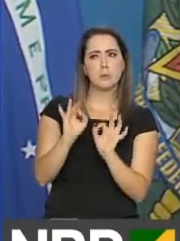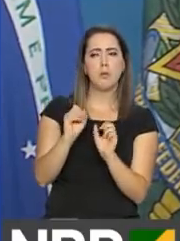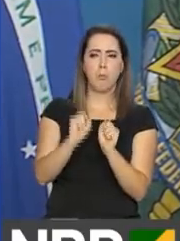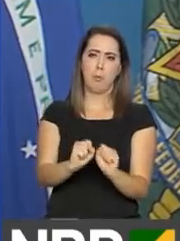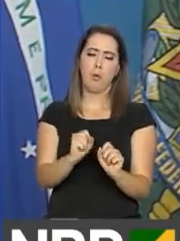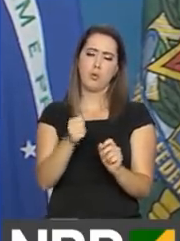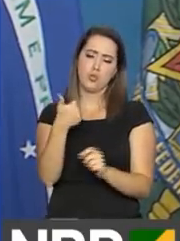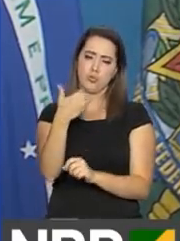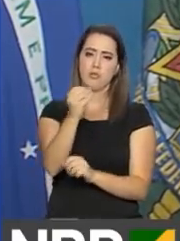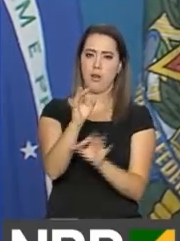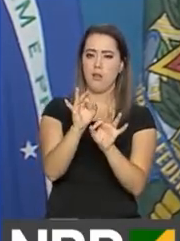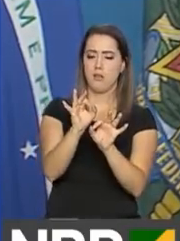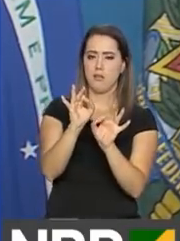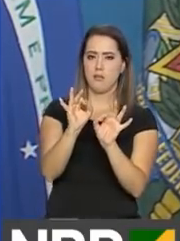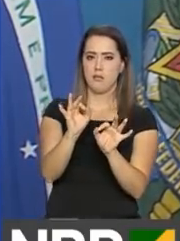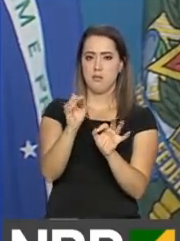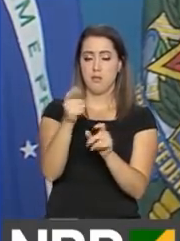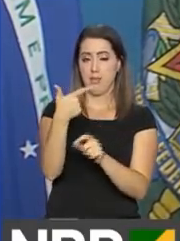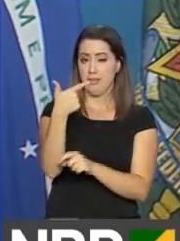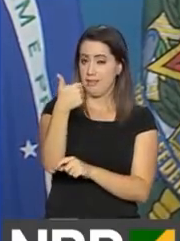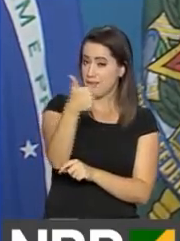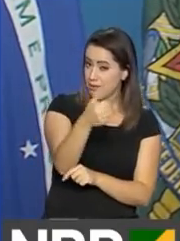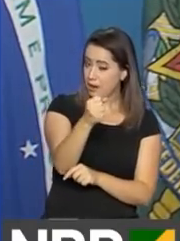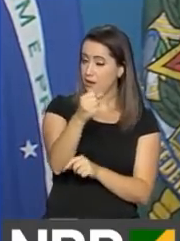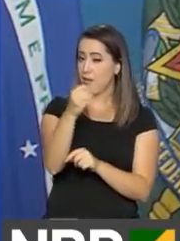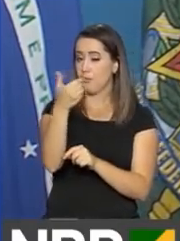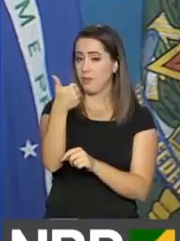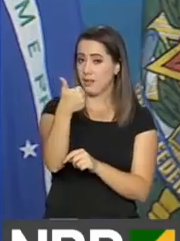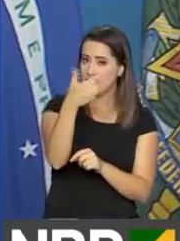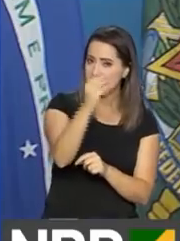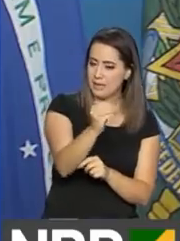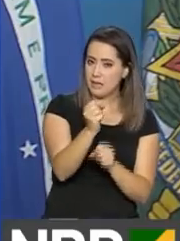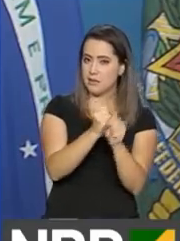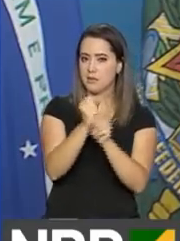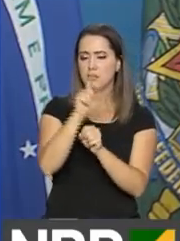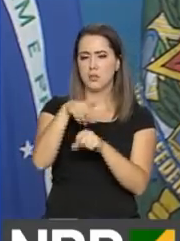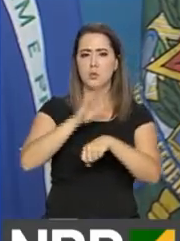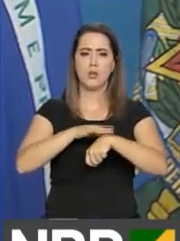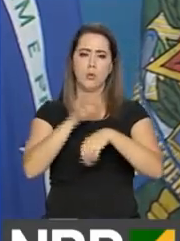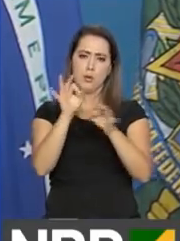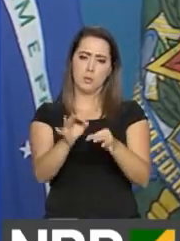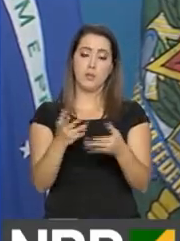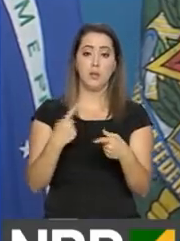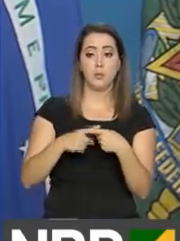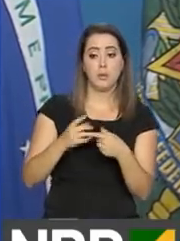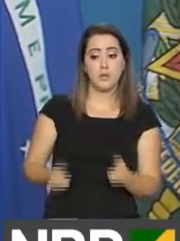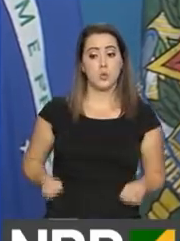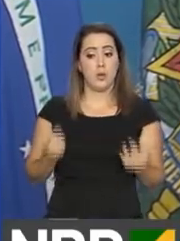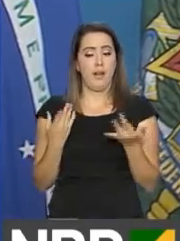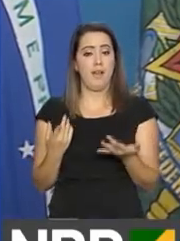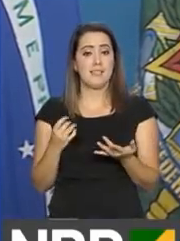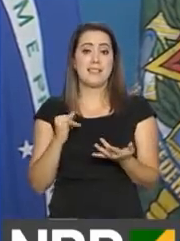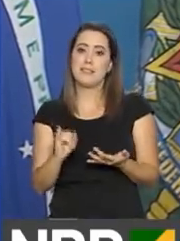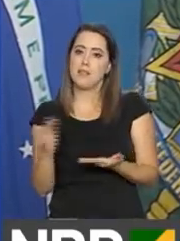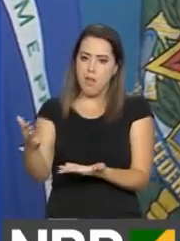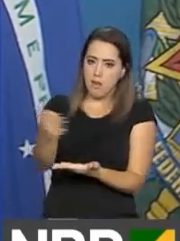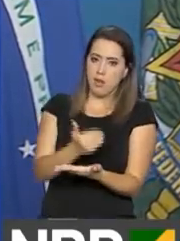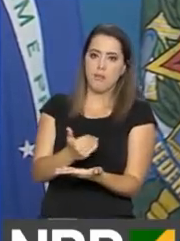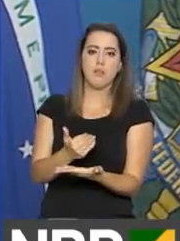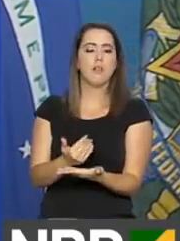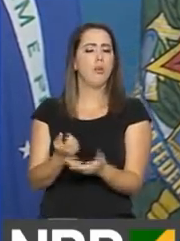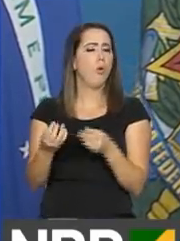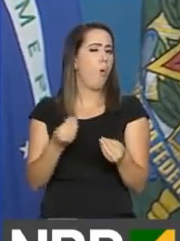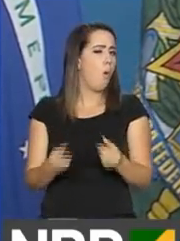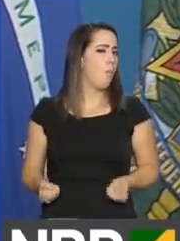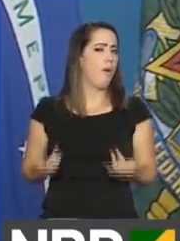em qualquer economia você só pode gastar aquilo que arrecada mas isso não se faz de um ano para o outro a ideia é